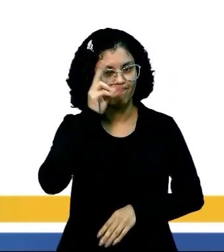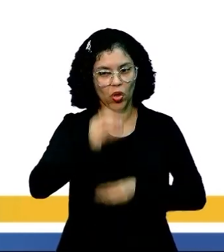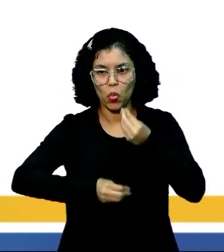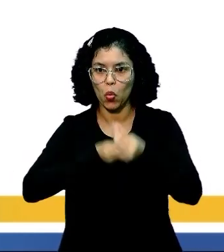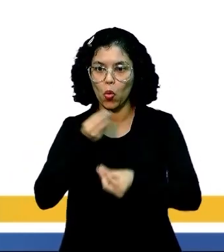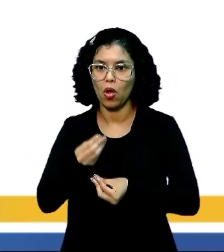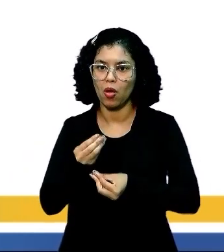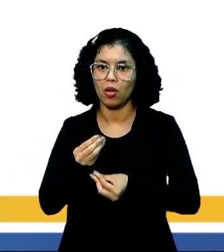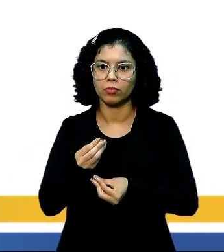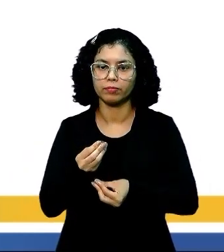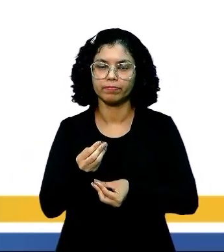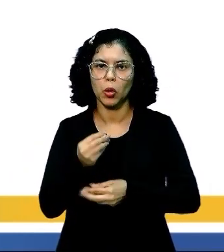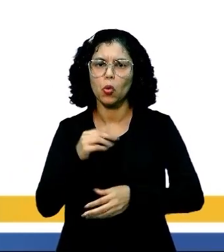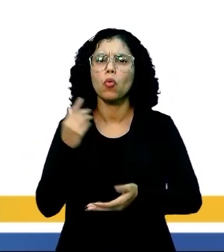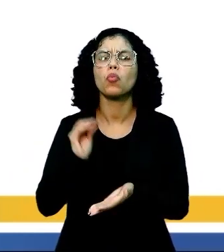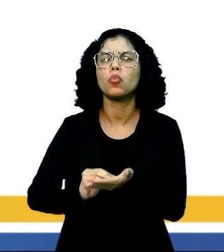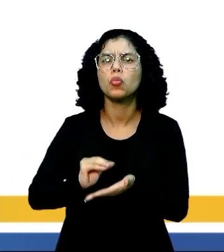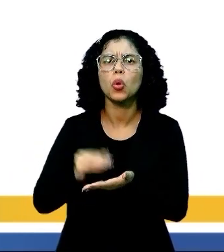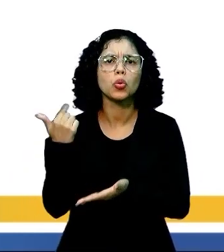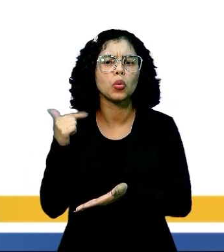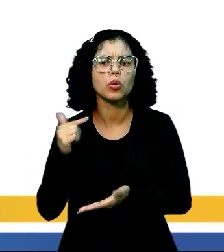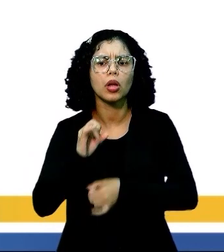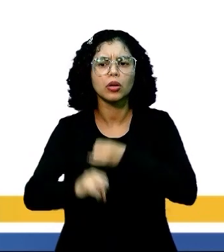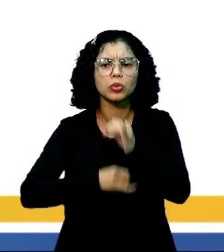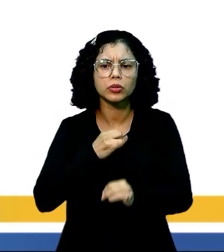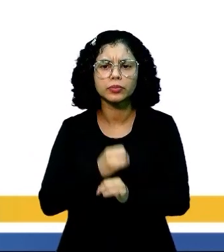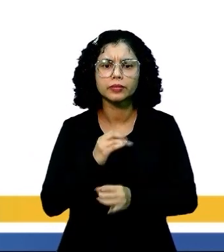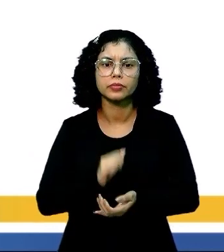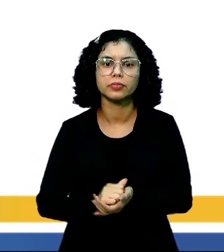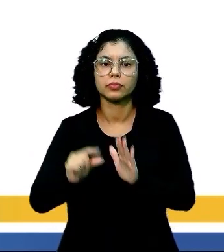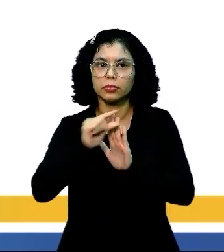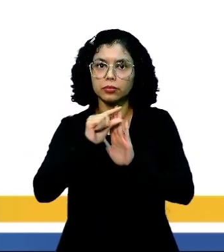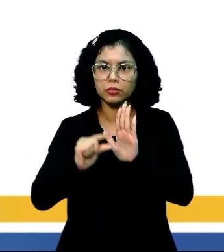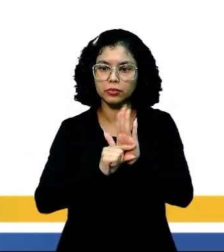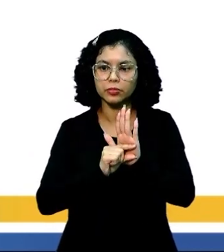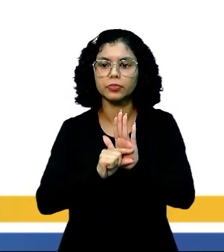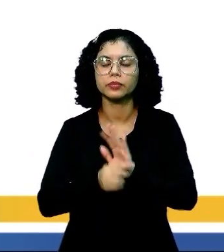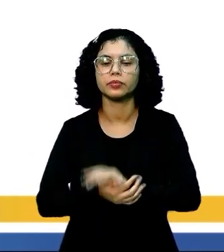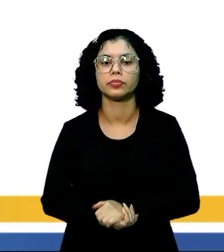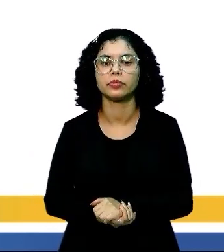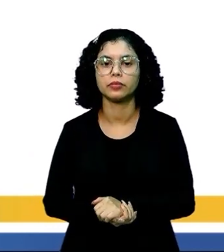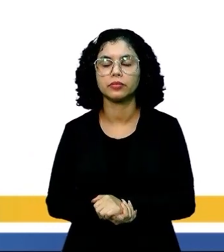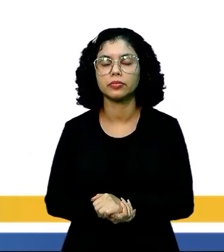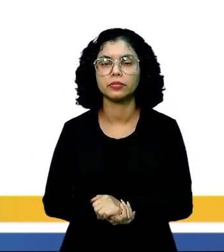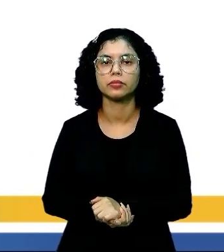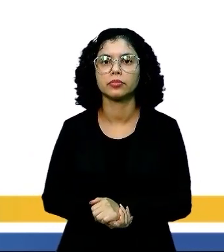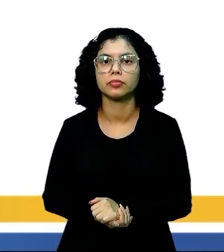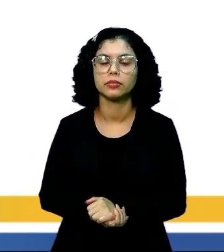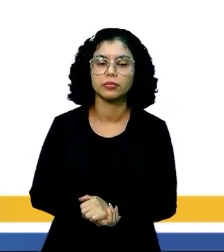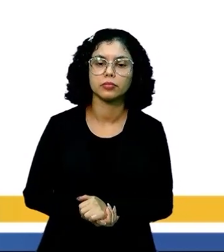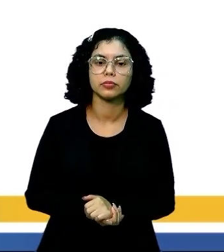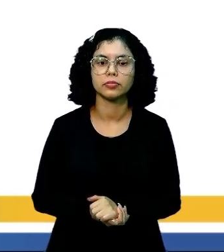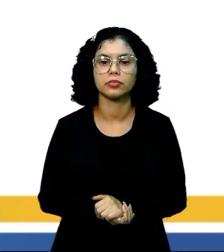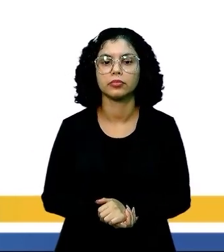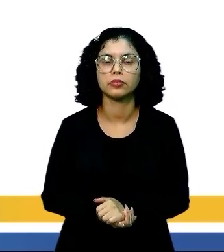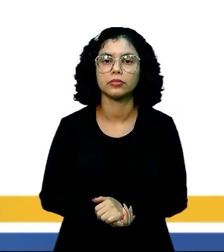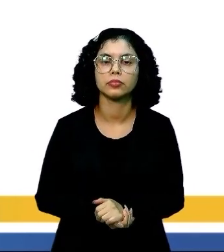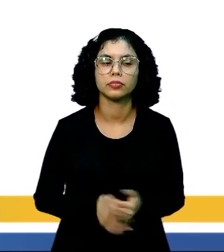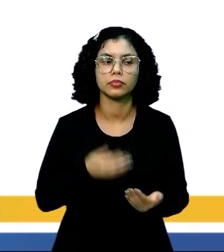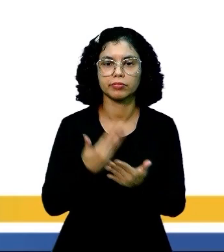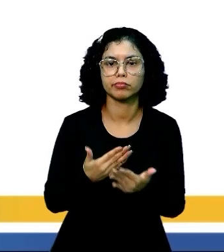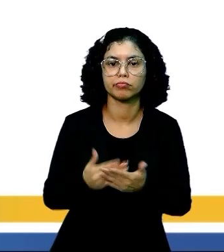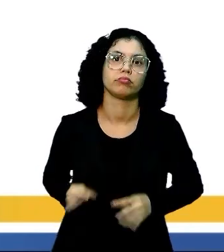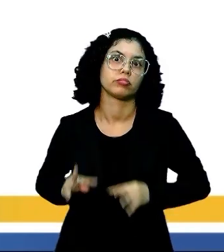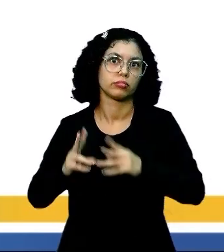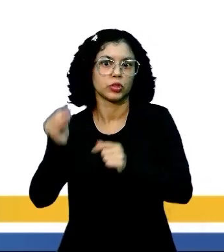era um mundo sem internet. Eu vou me prender primeiramente nesses 2 primeiros parágrafos aí, né? Para a gente também não ficar a aula